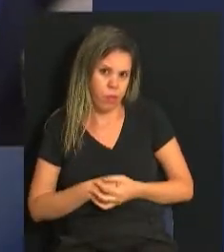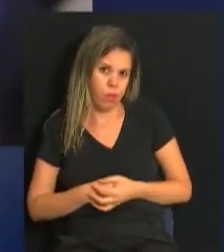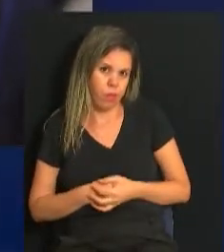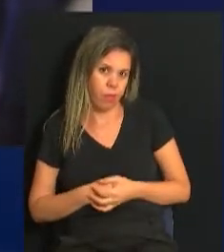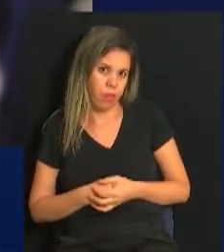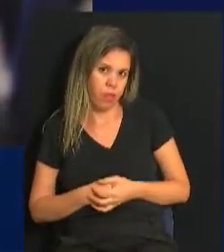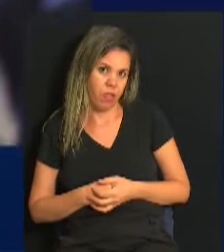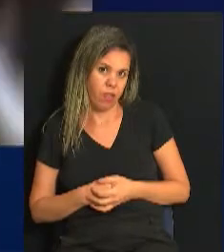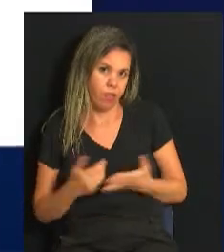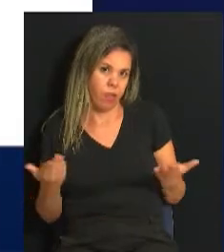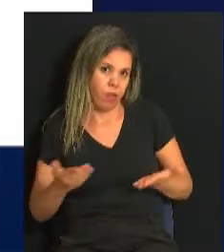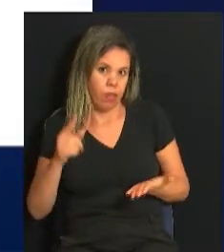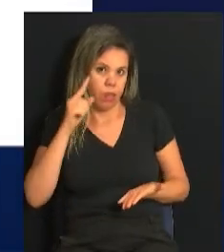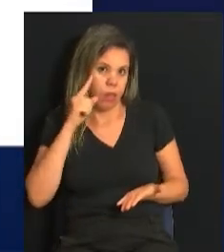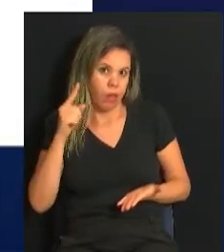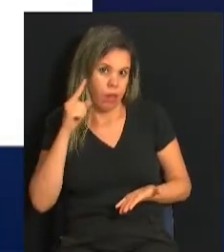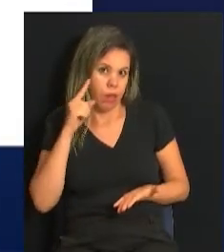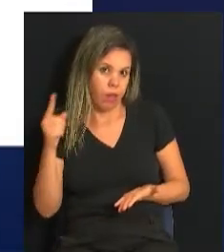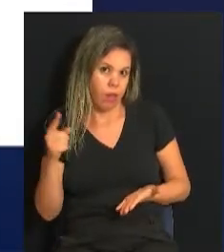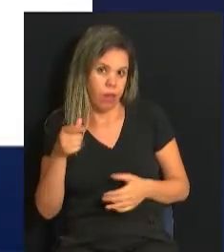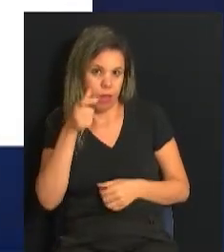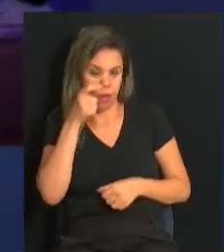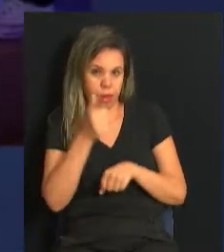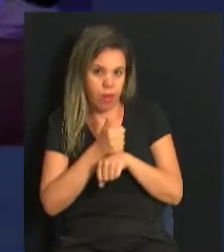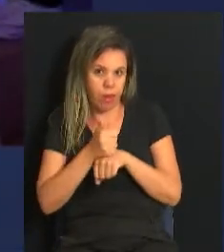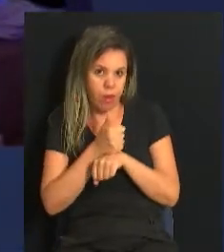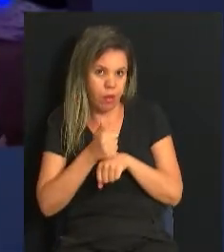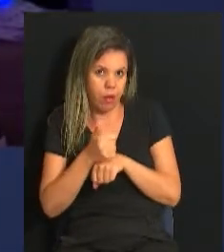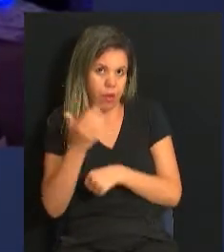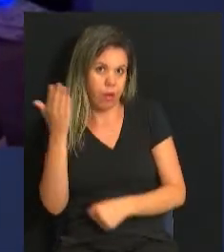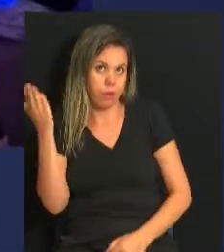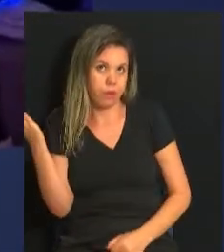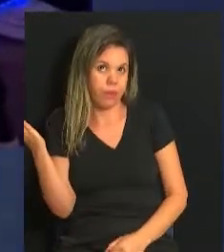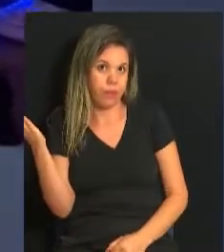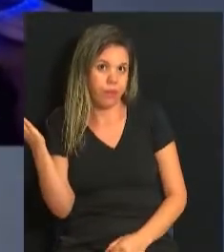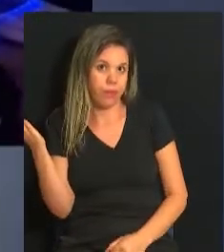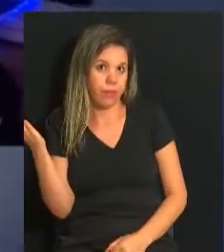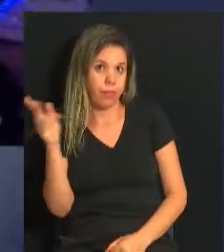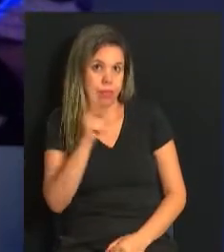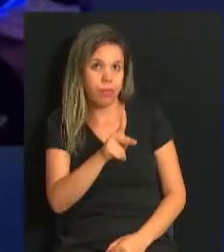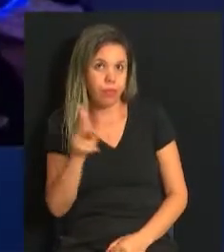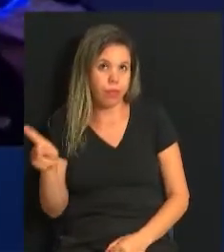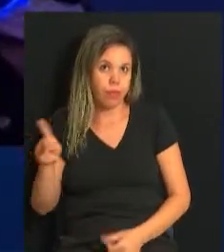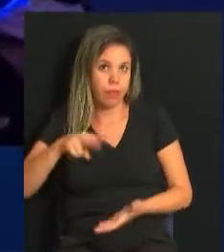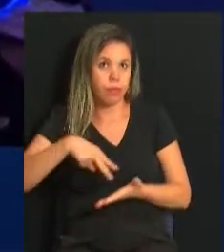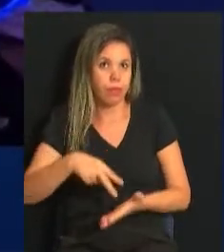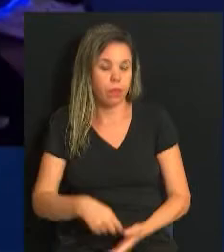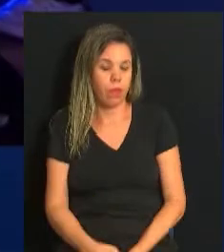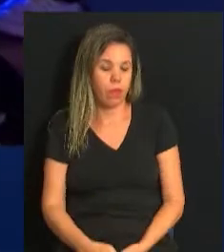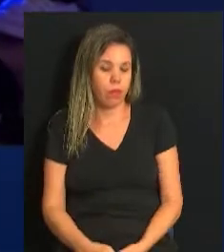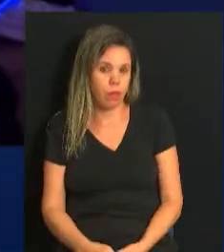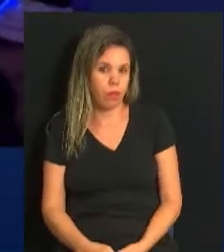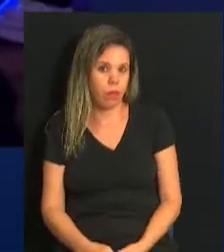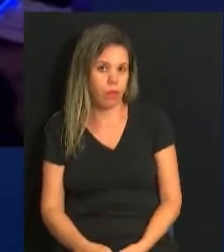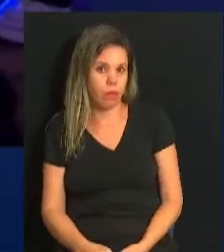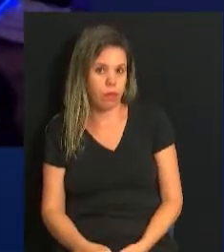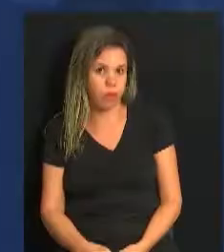e hoje é dia do quadro se liga na profissão uma professora de dança